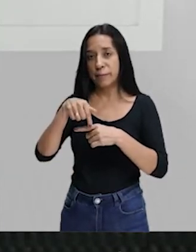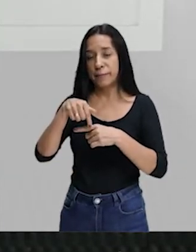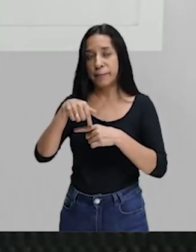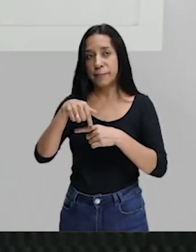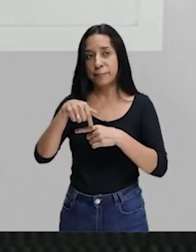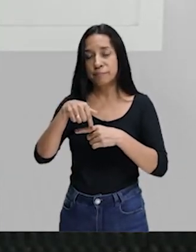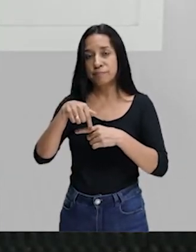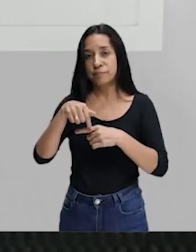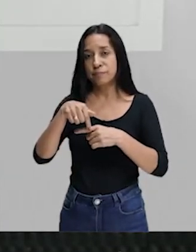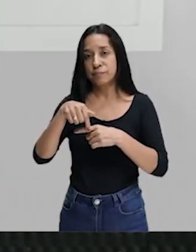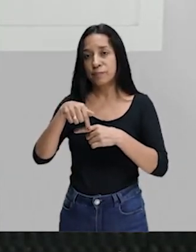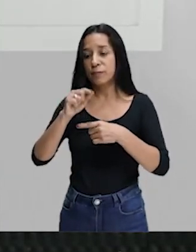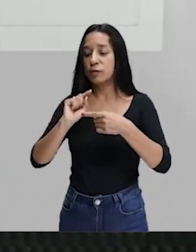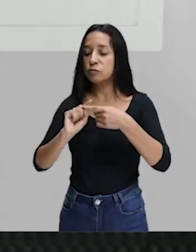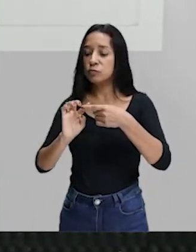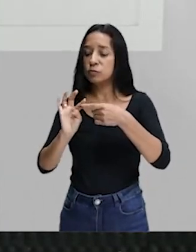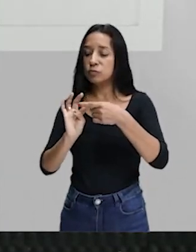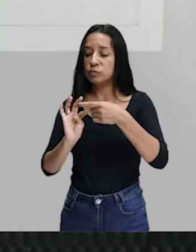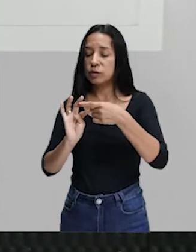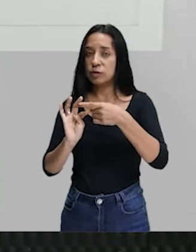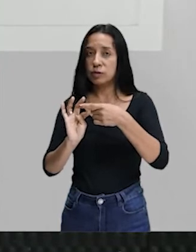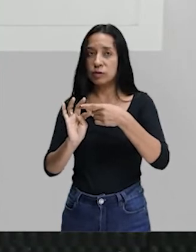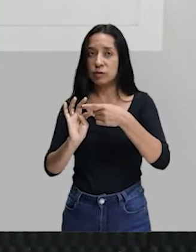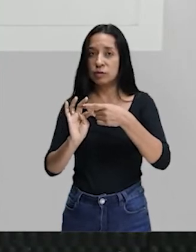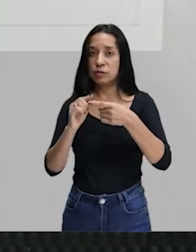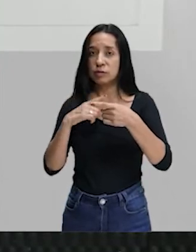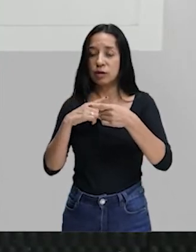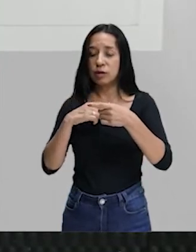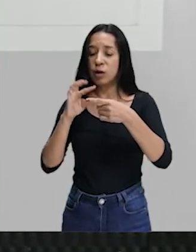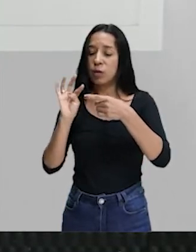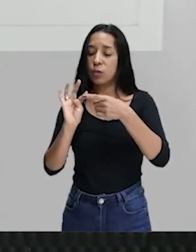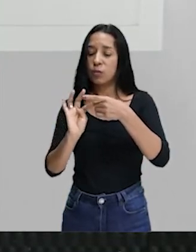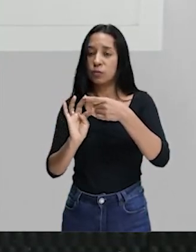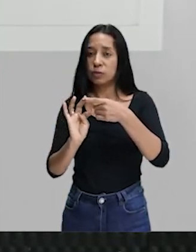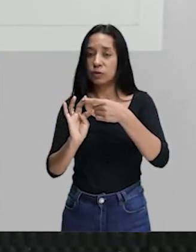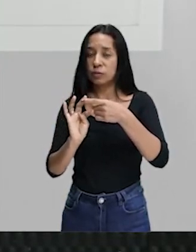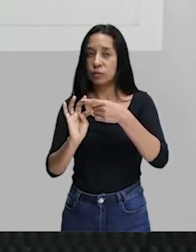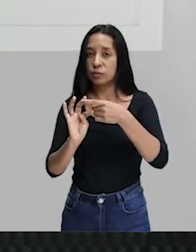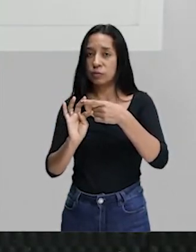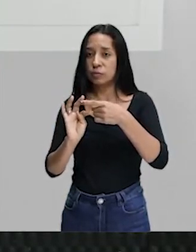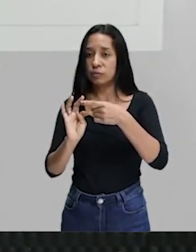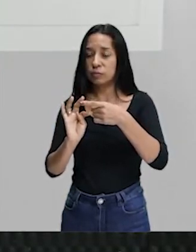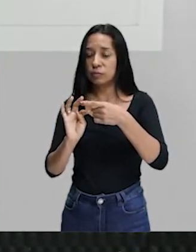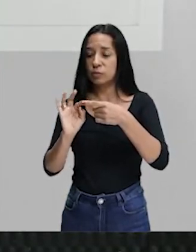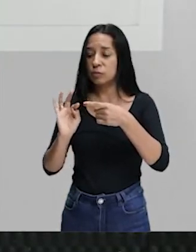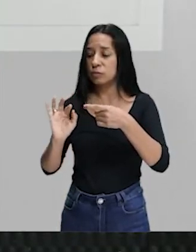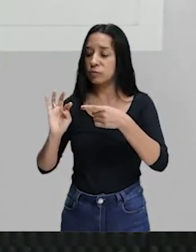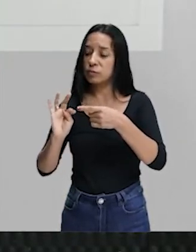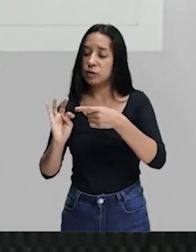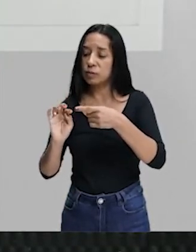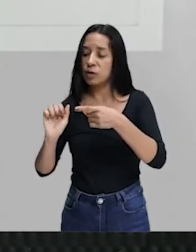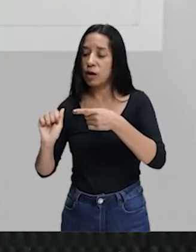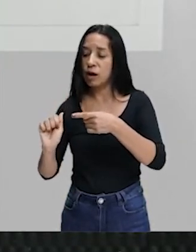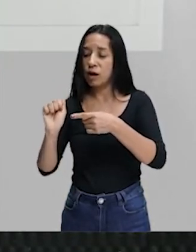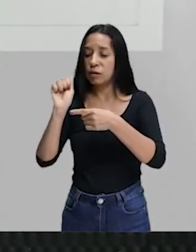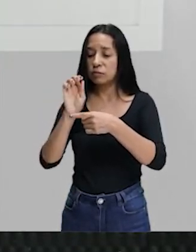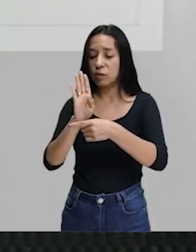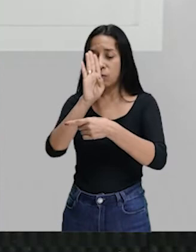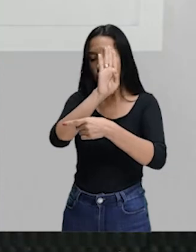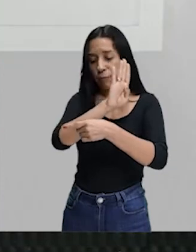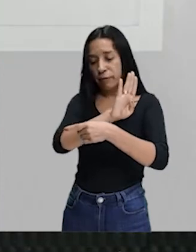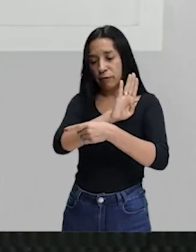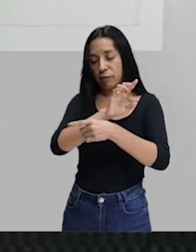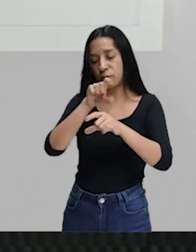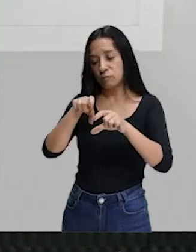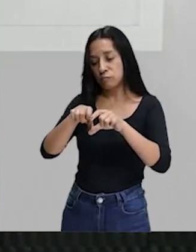fluindo, dividido pelo tempo. Vai ter um tempo para ele ir do ponto A até o ponto B, né, da extremidade A